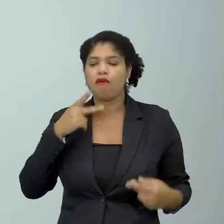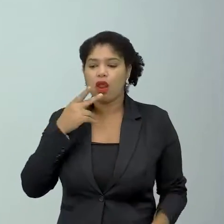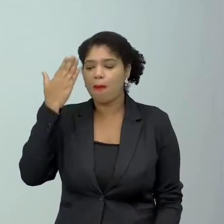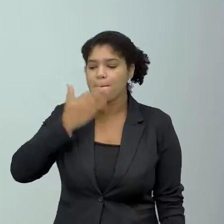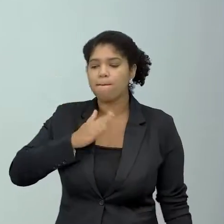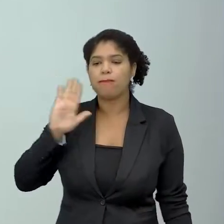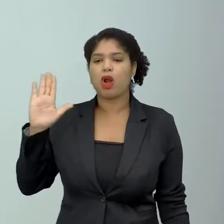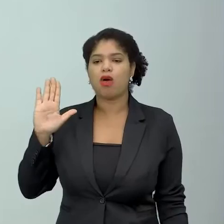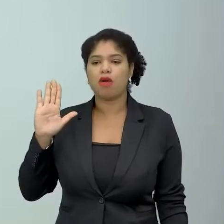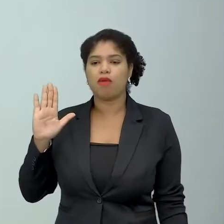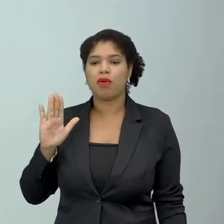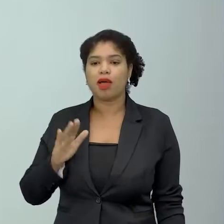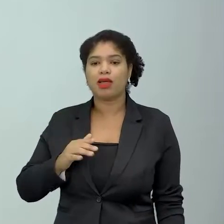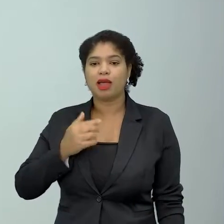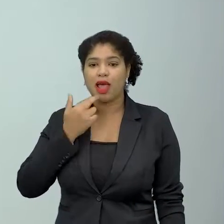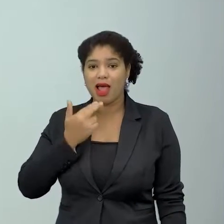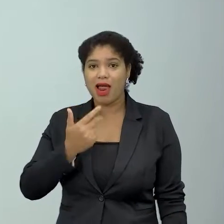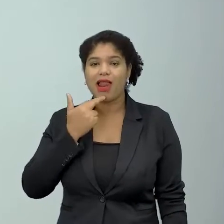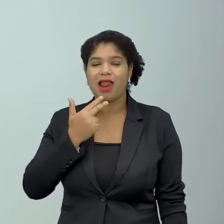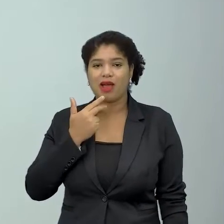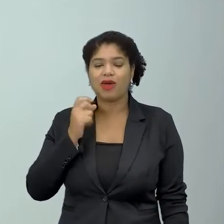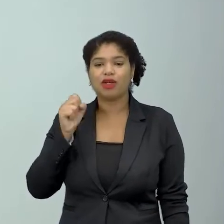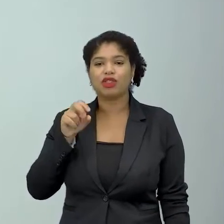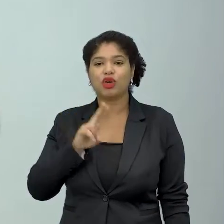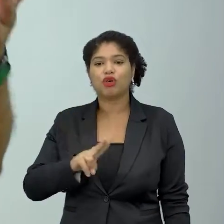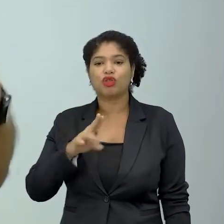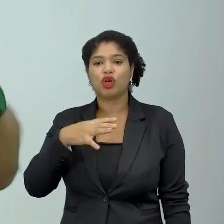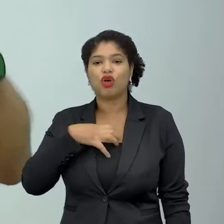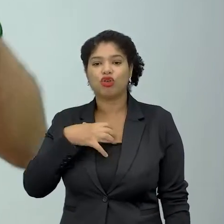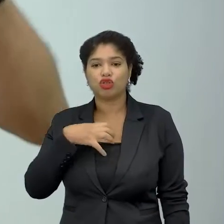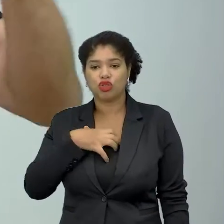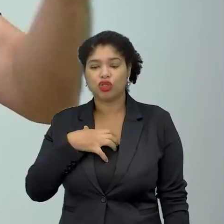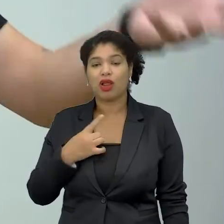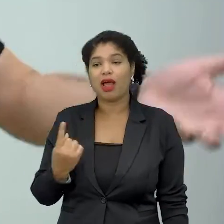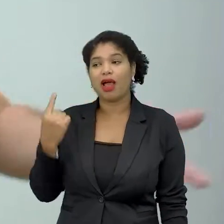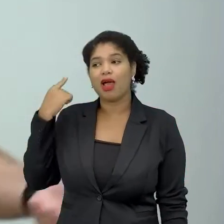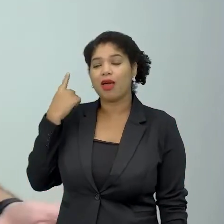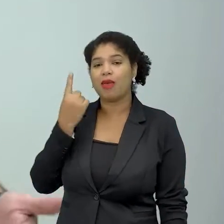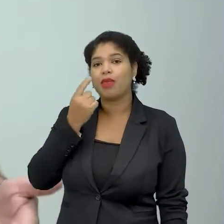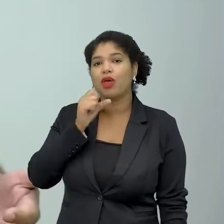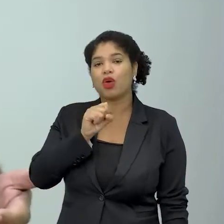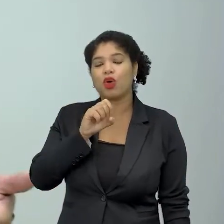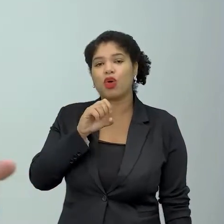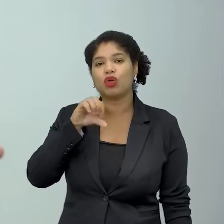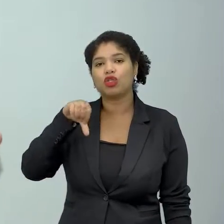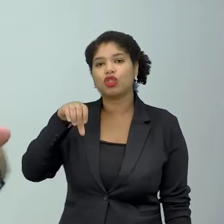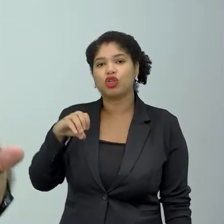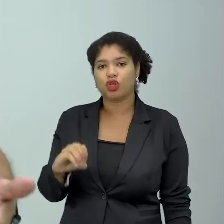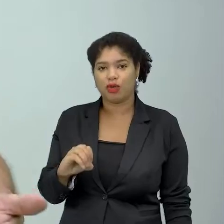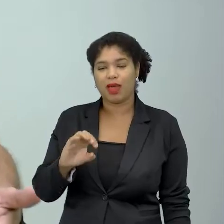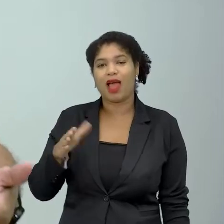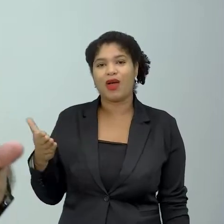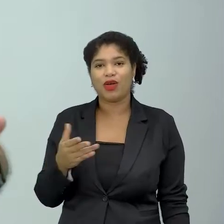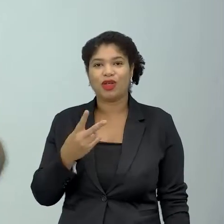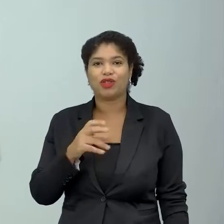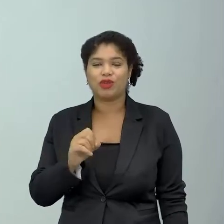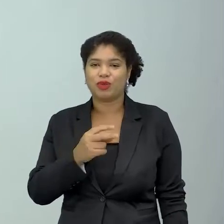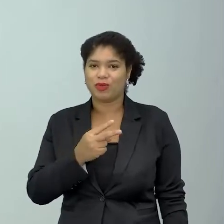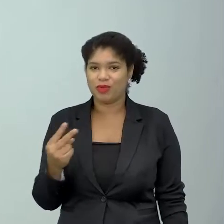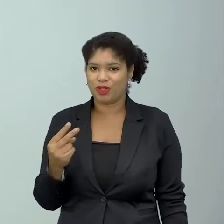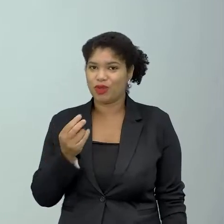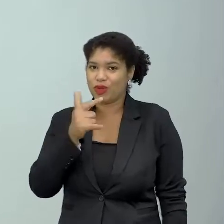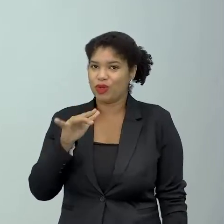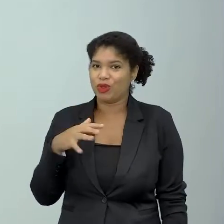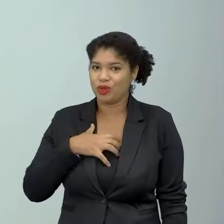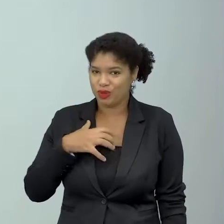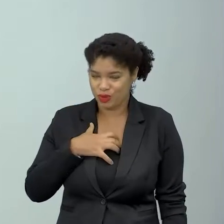A língua estava usada da mesma forma em 1890 e agora em 2022. Só que